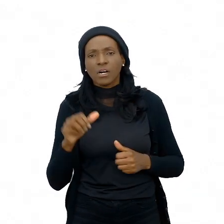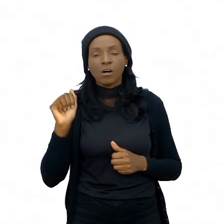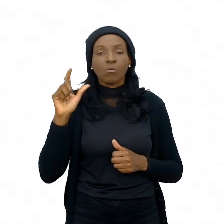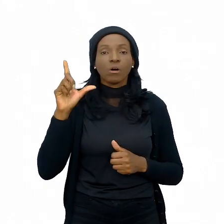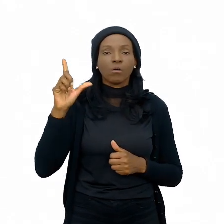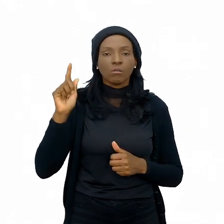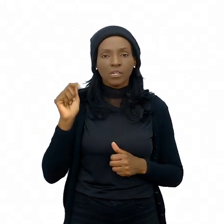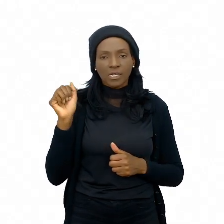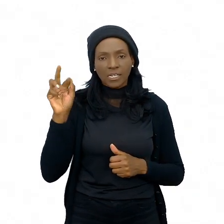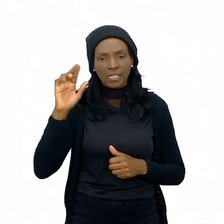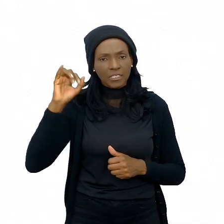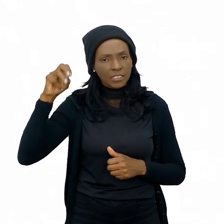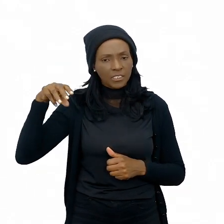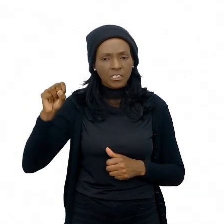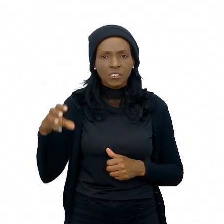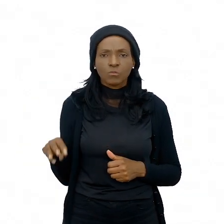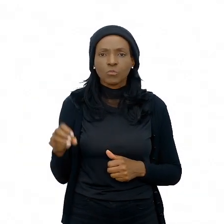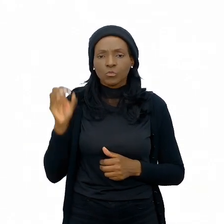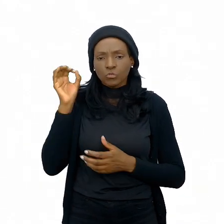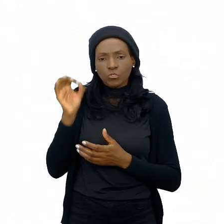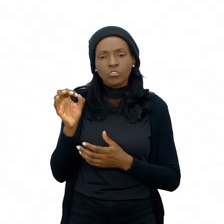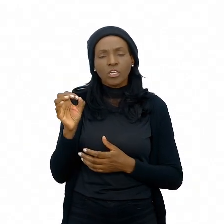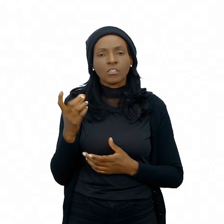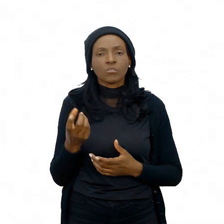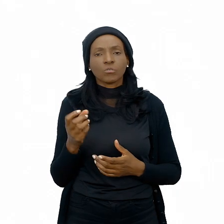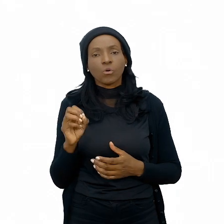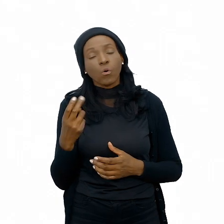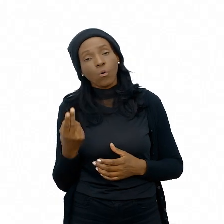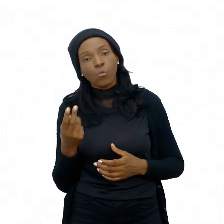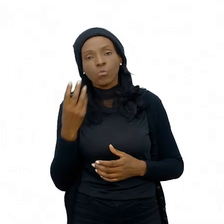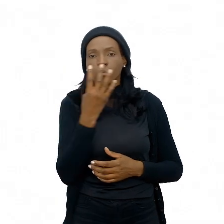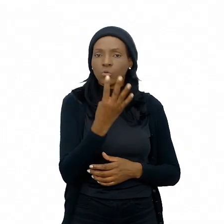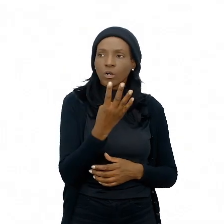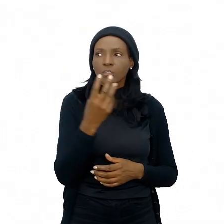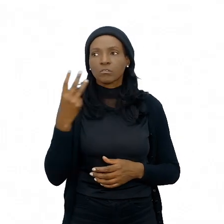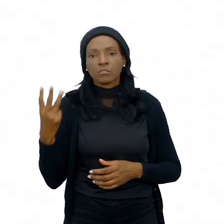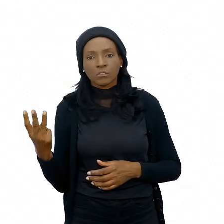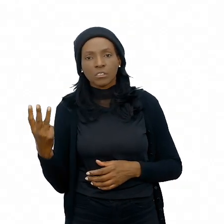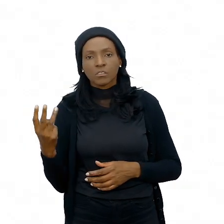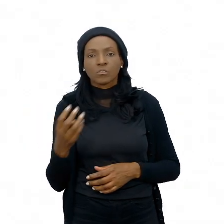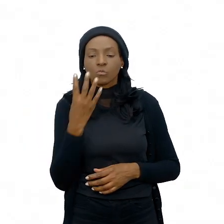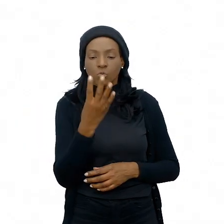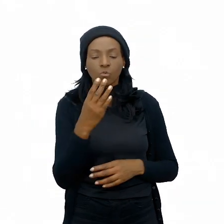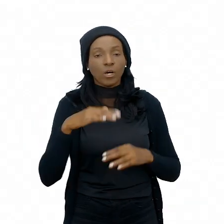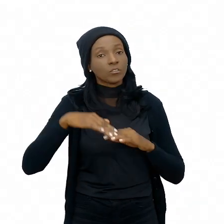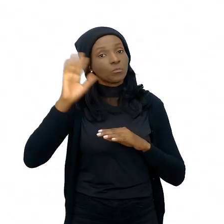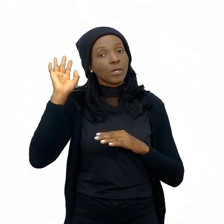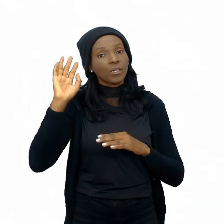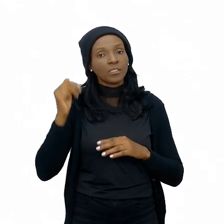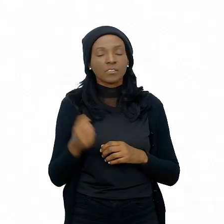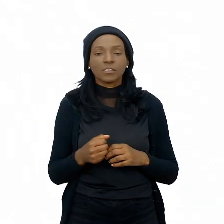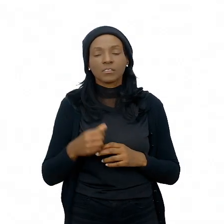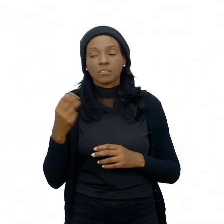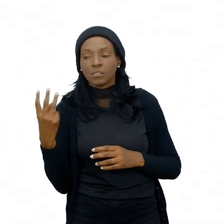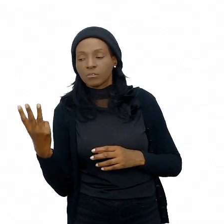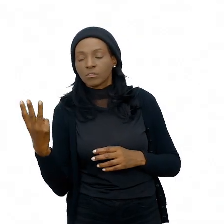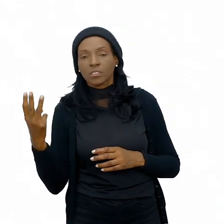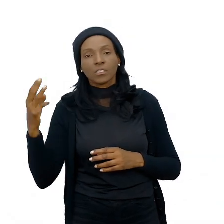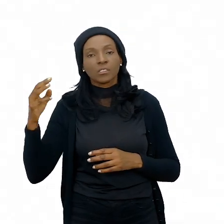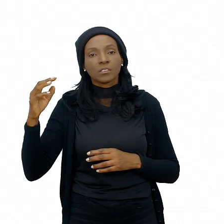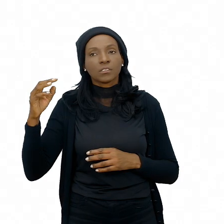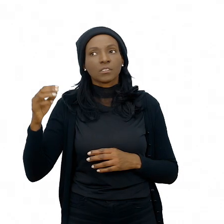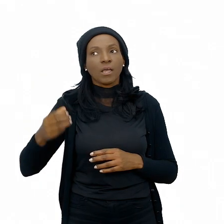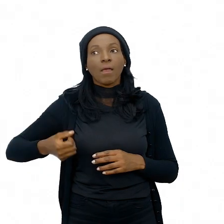centro destes números, ou seja, o 4 e o 3. Como o 4 é maior que 3, o número 3 é